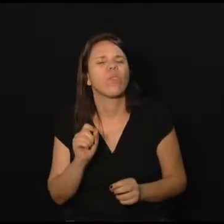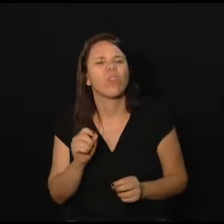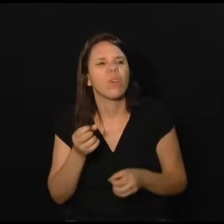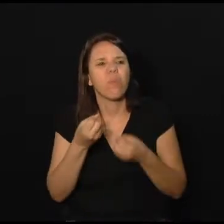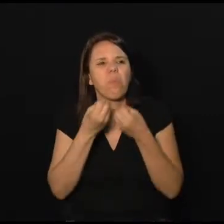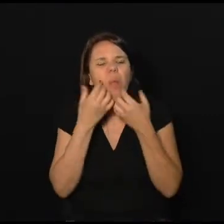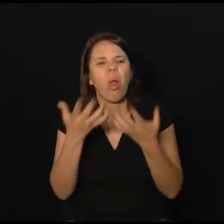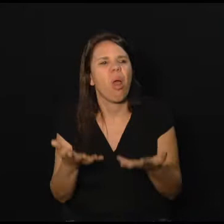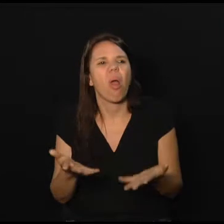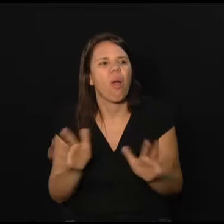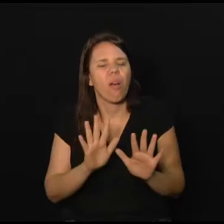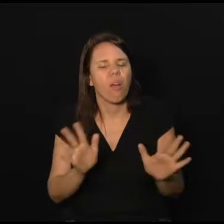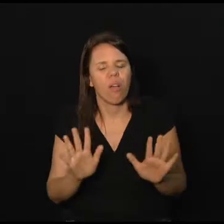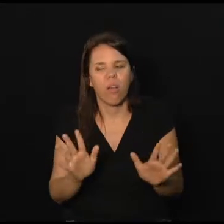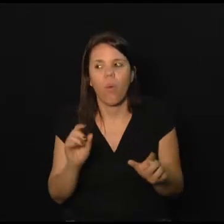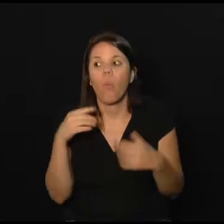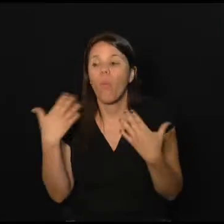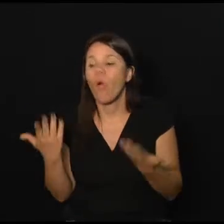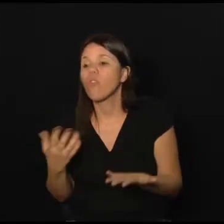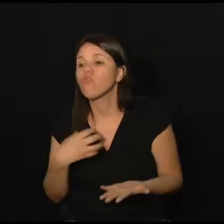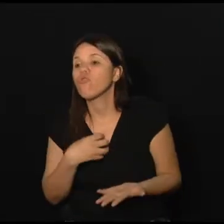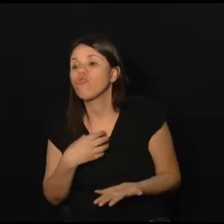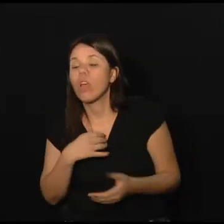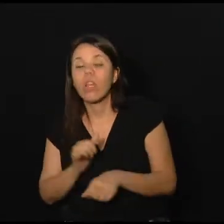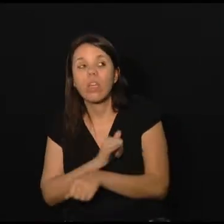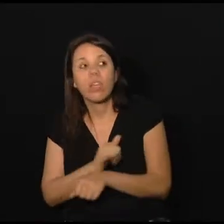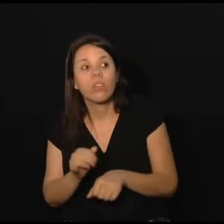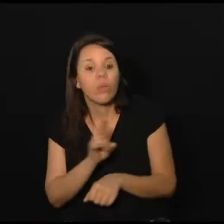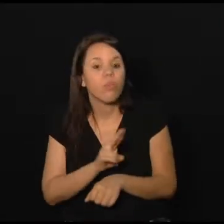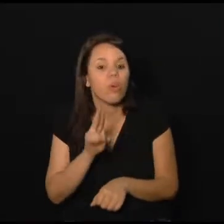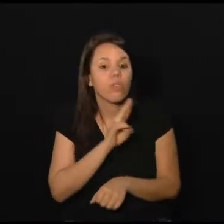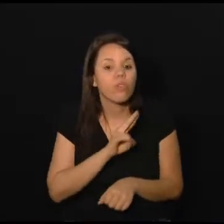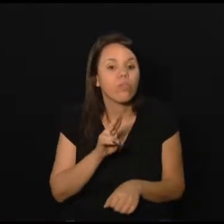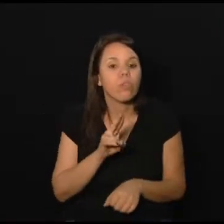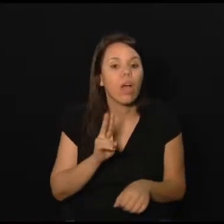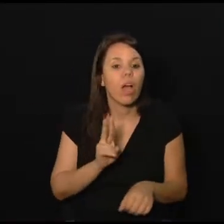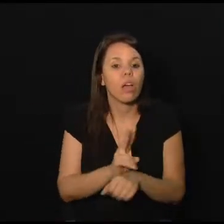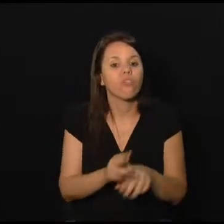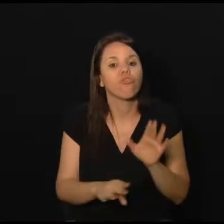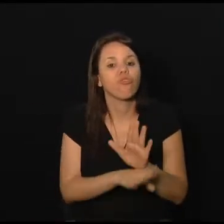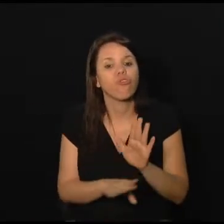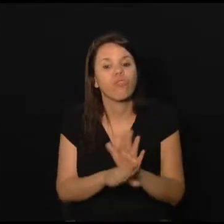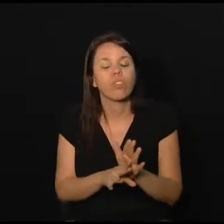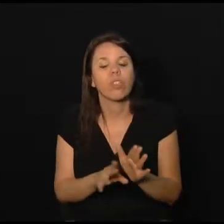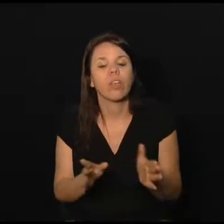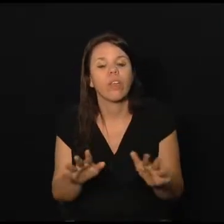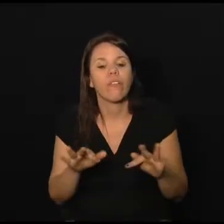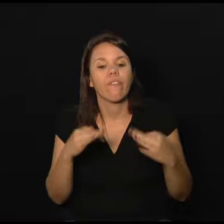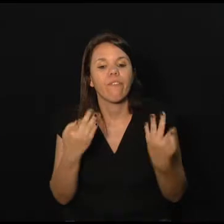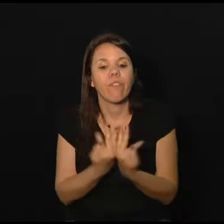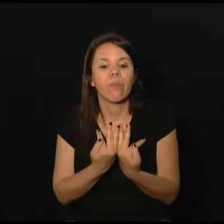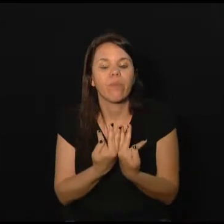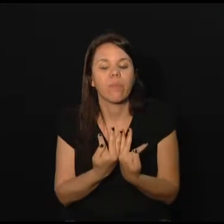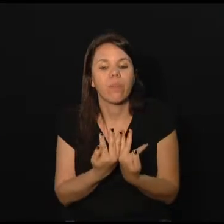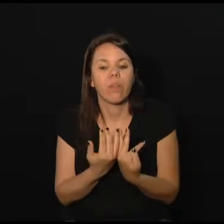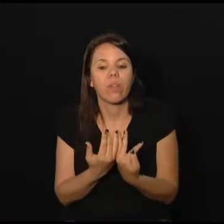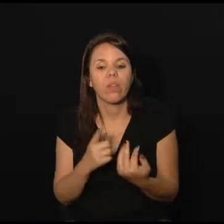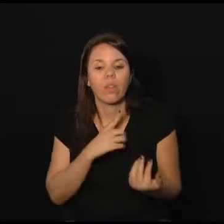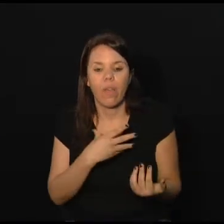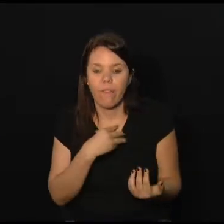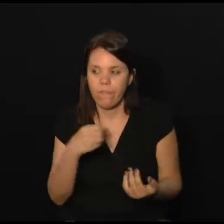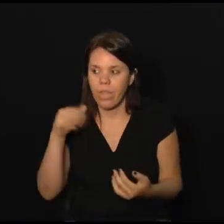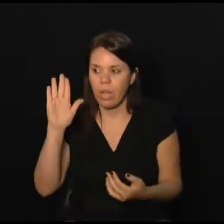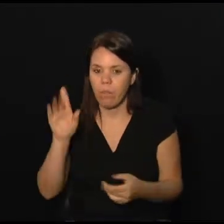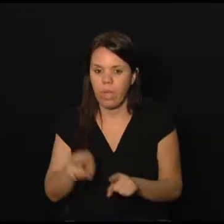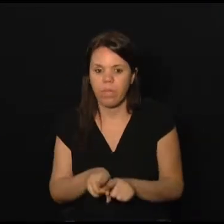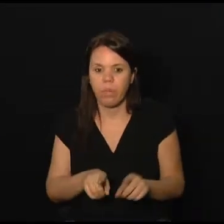Quais os fatores de proteção que eu posso usar para ajudar a família, proteger a família, porque às vezes tem outros filhos, e também